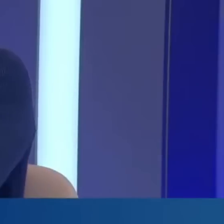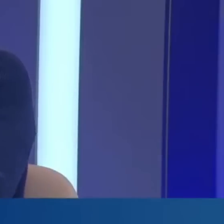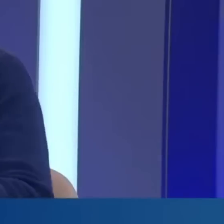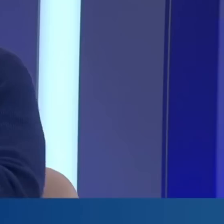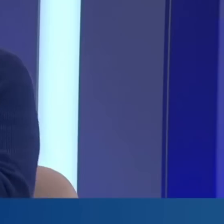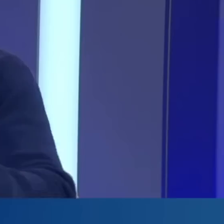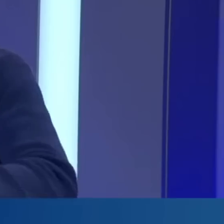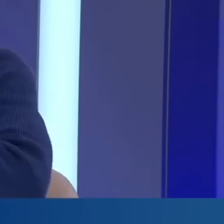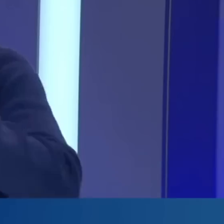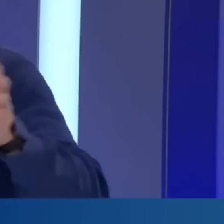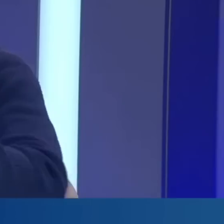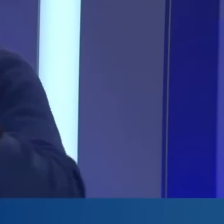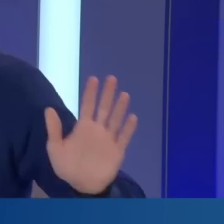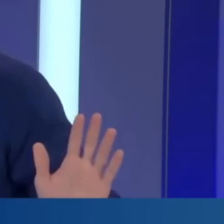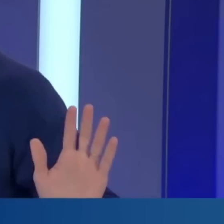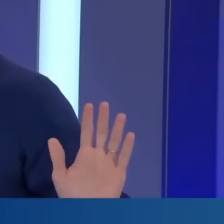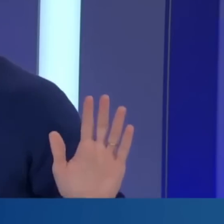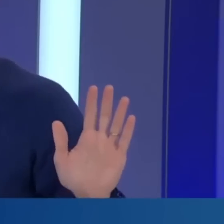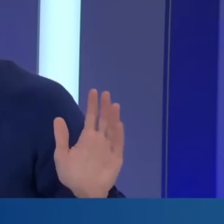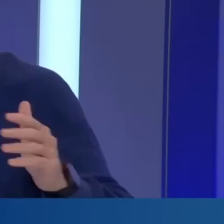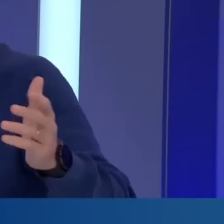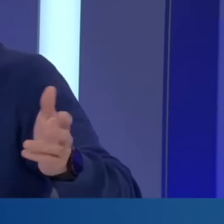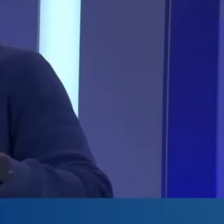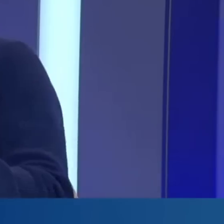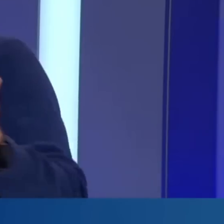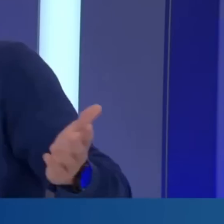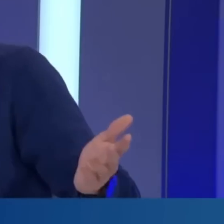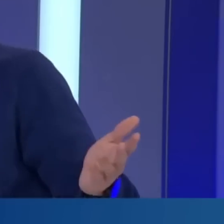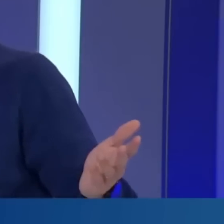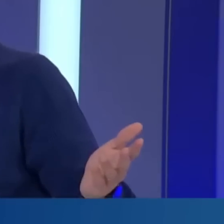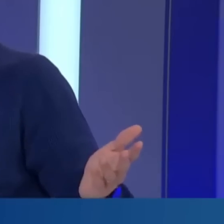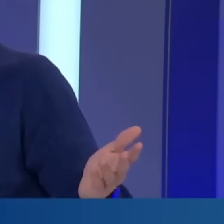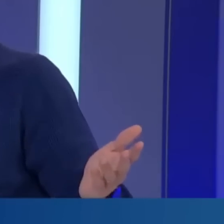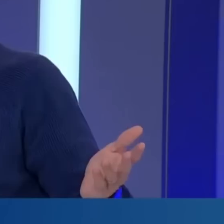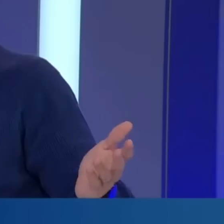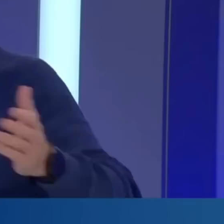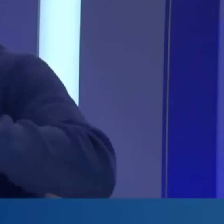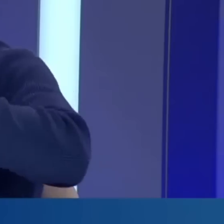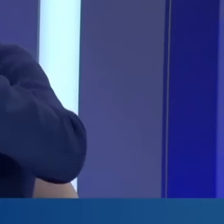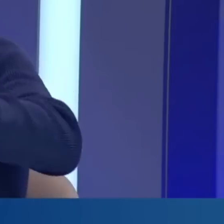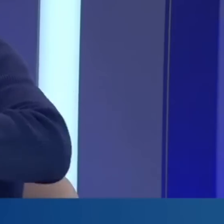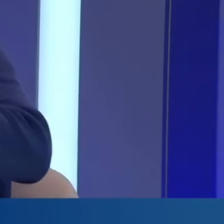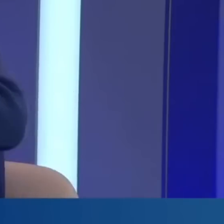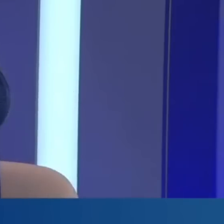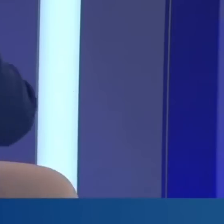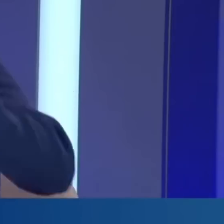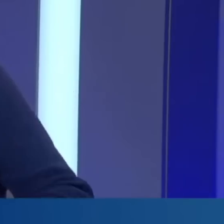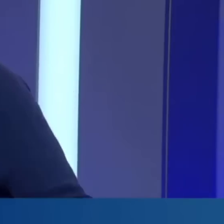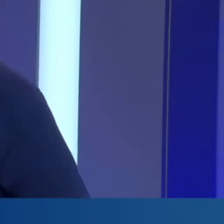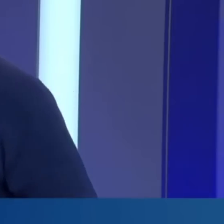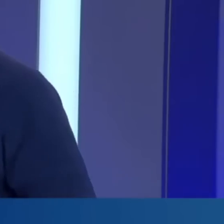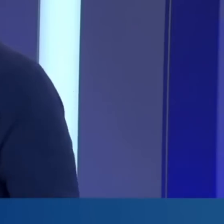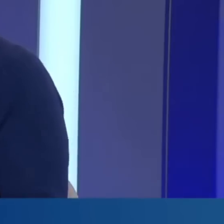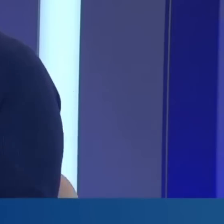joelho ou doença sexualmente transmissível, qualquer coisa era Bezetacil. Pô, o negócio não era o melhor remédio para qualquer coisa, mas era para, enfim,